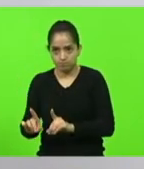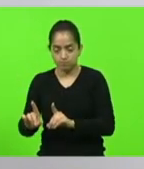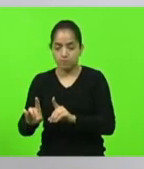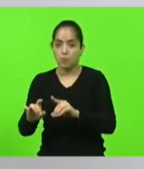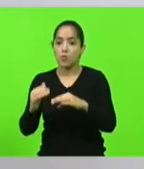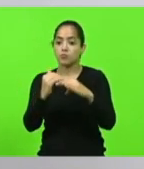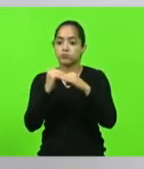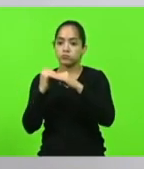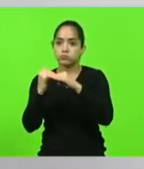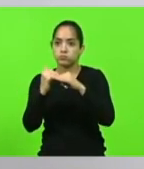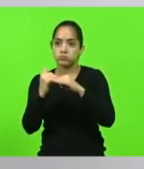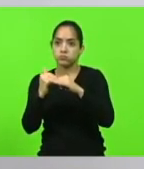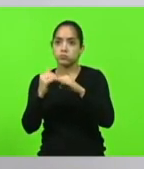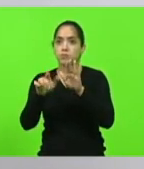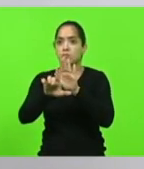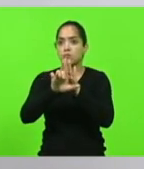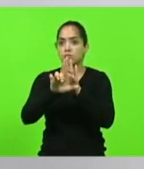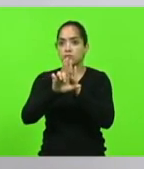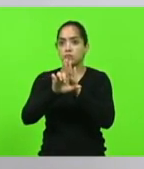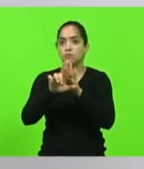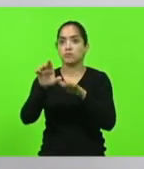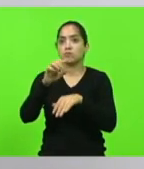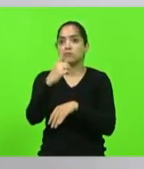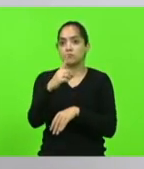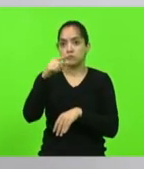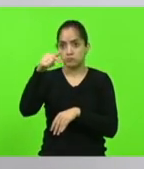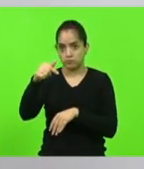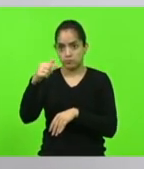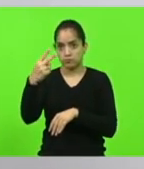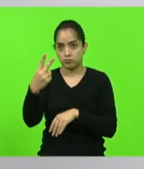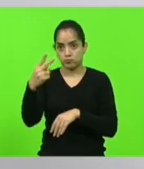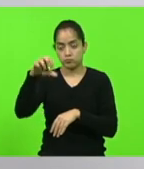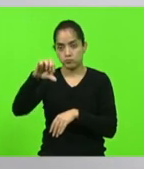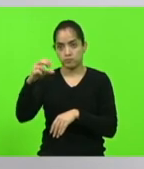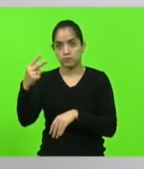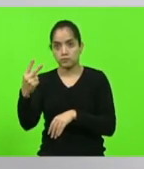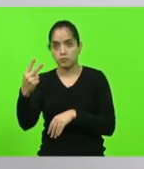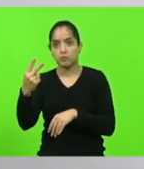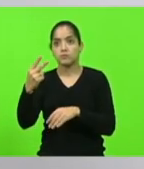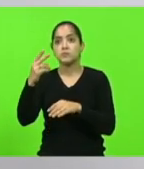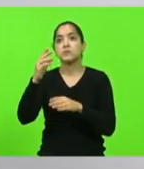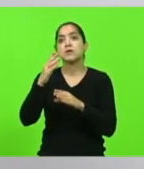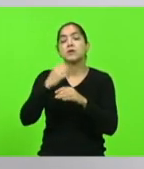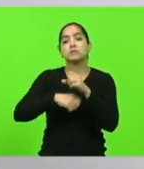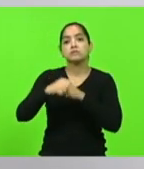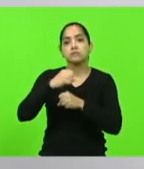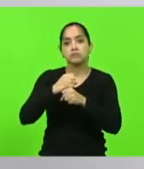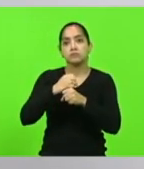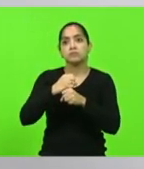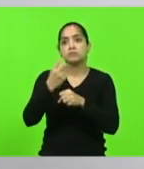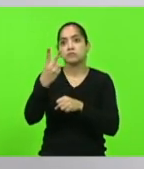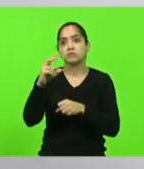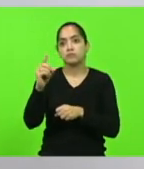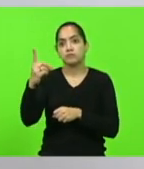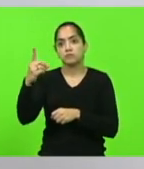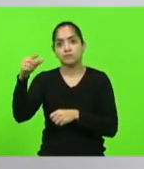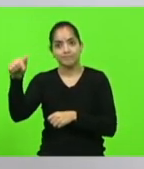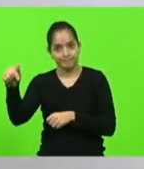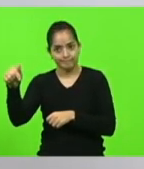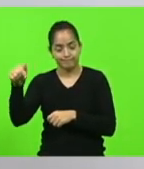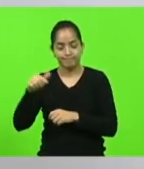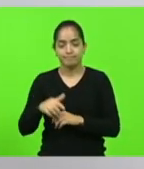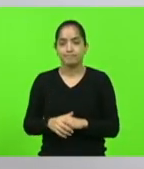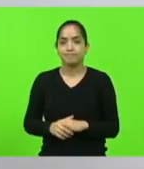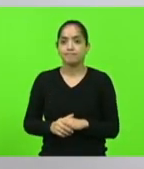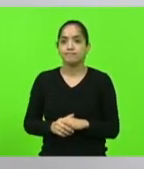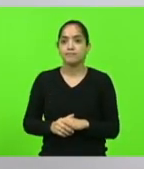legais a luz da lei estadual 1729 dois de 19 de outubro de dois mil e dezessete